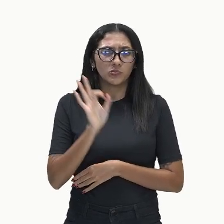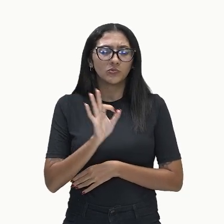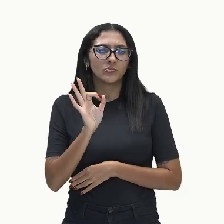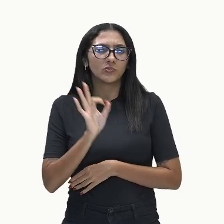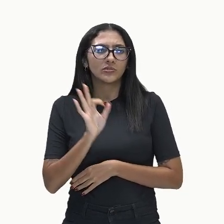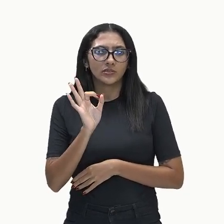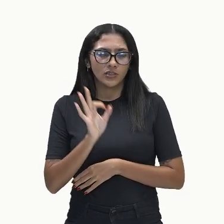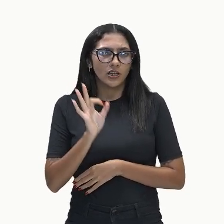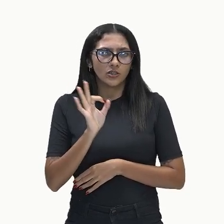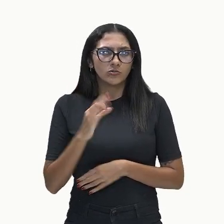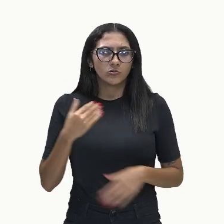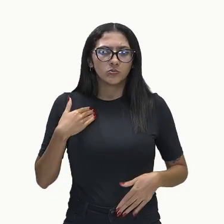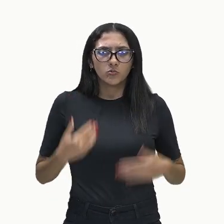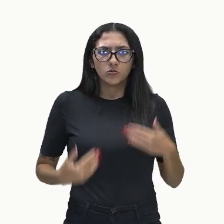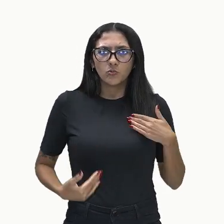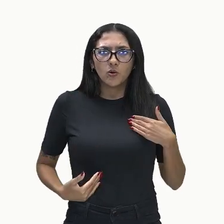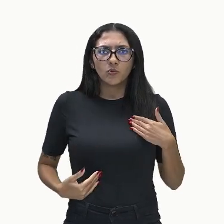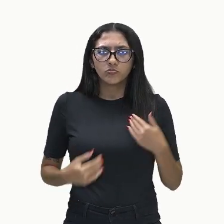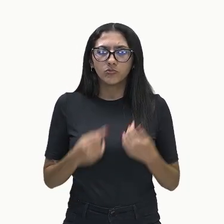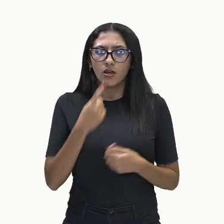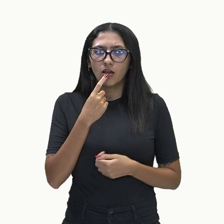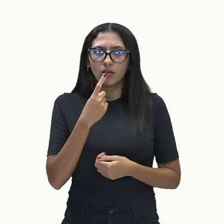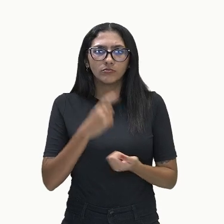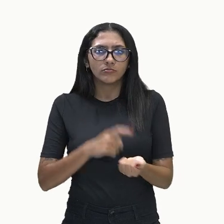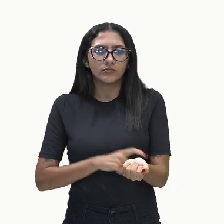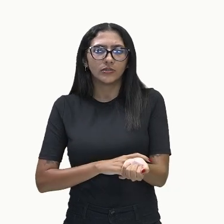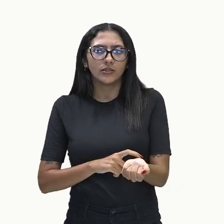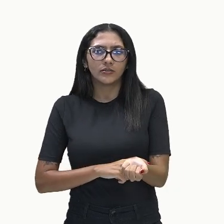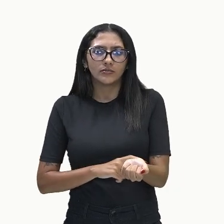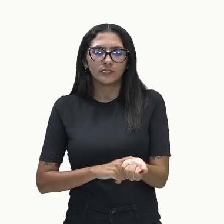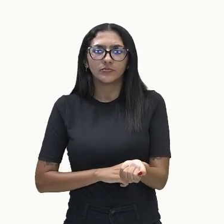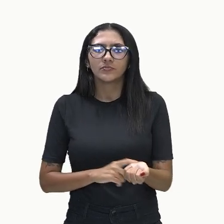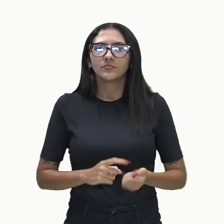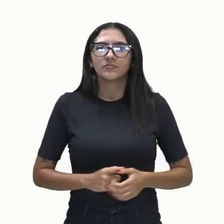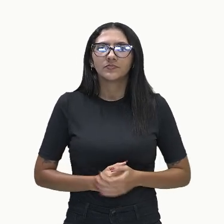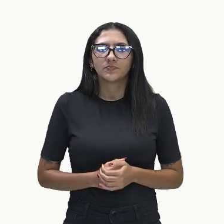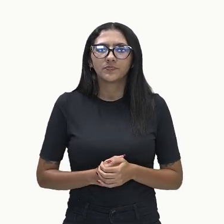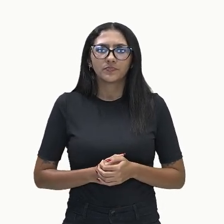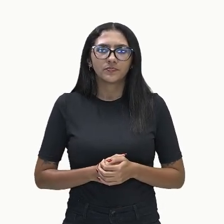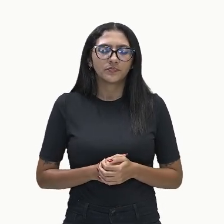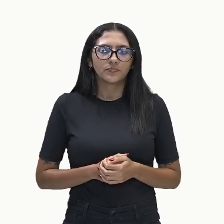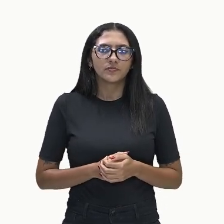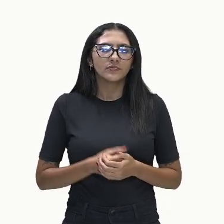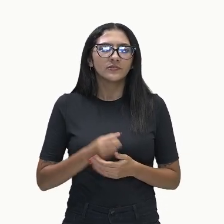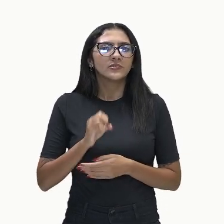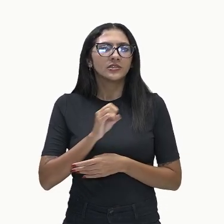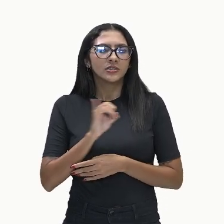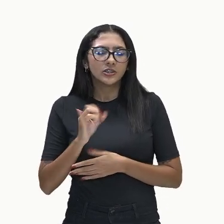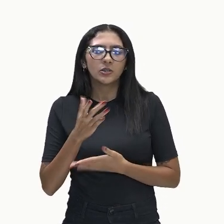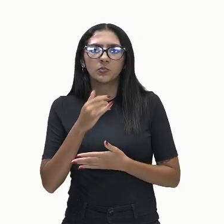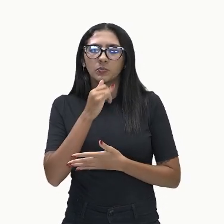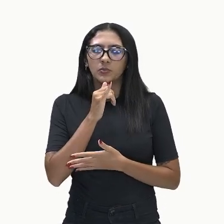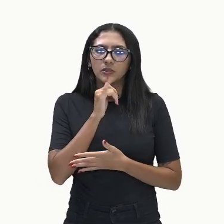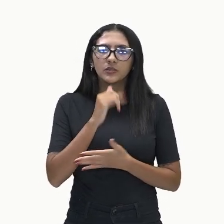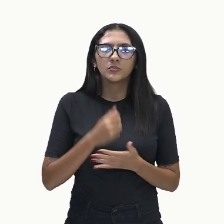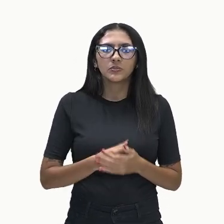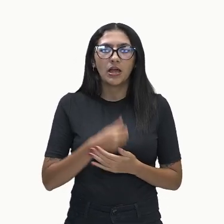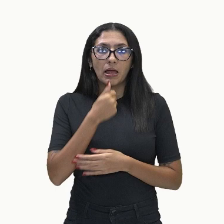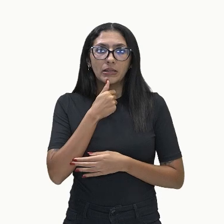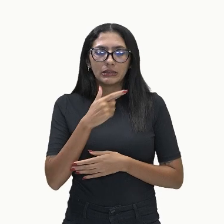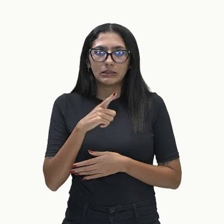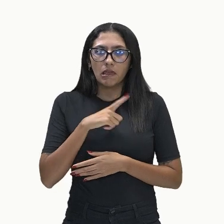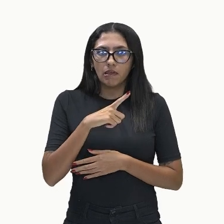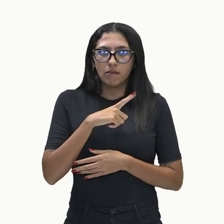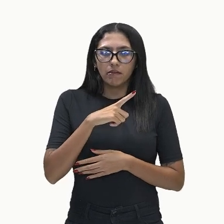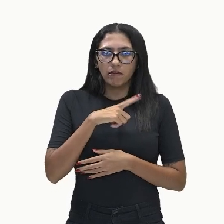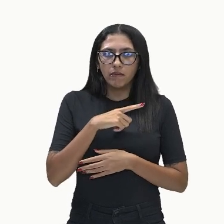do que passa no nosso sangue. E aí a secreção é que se ainda que houver passar, por